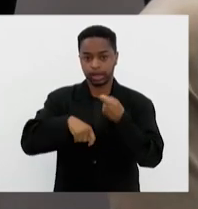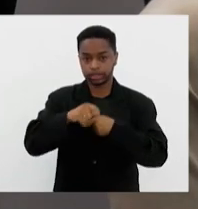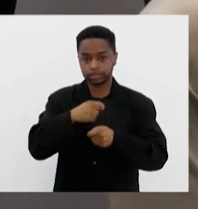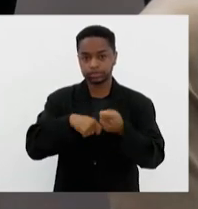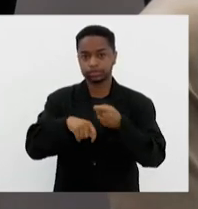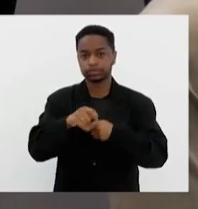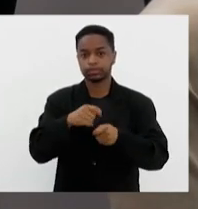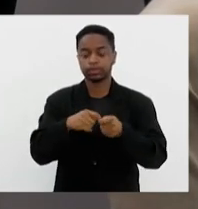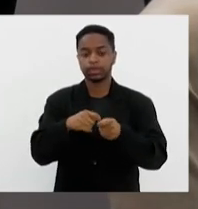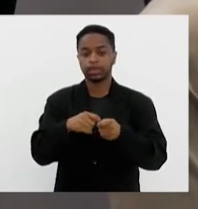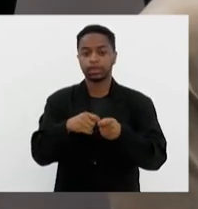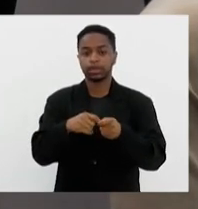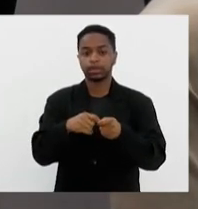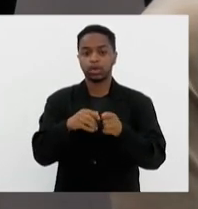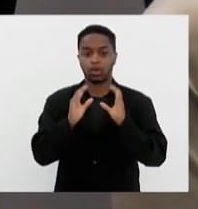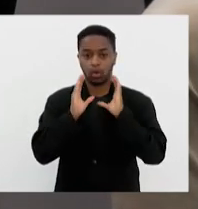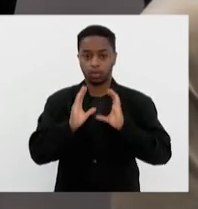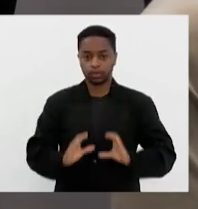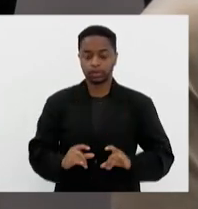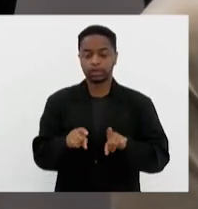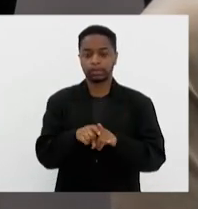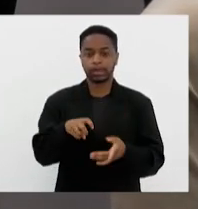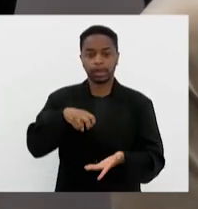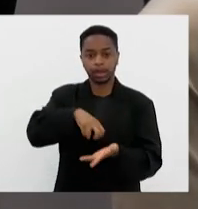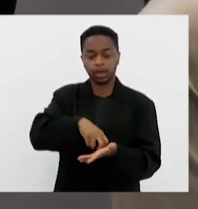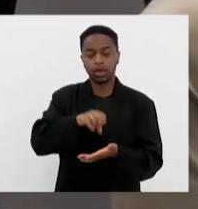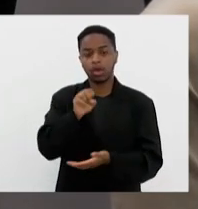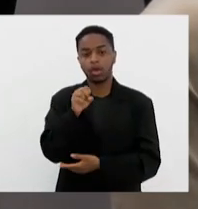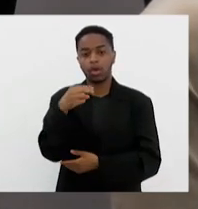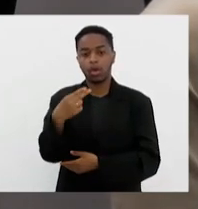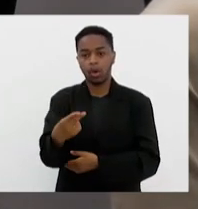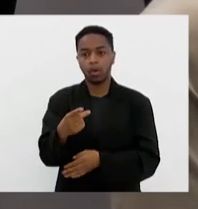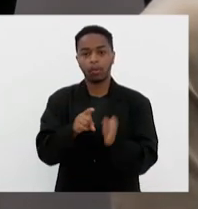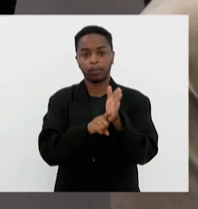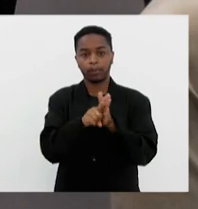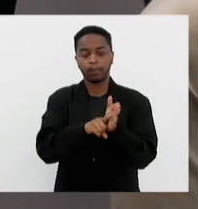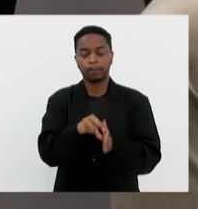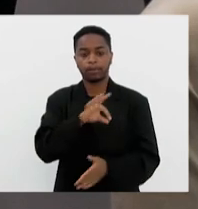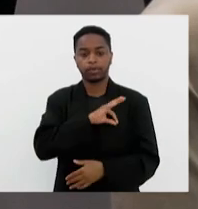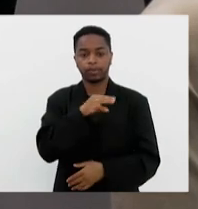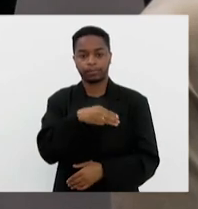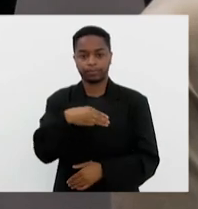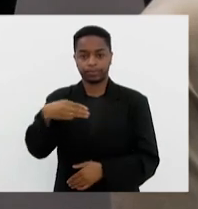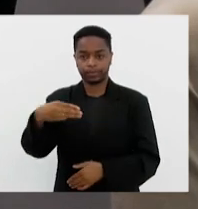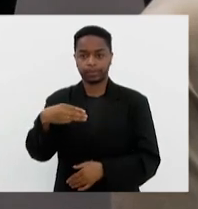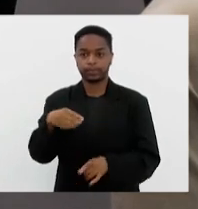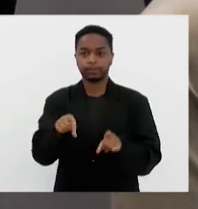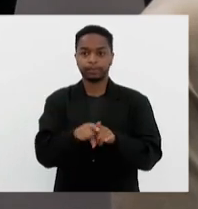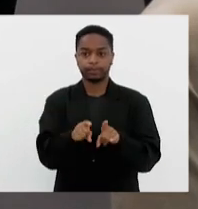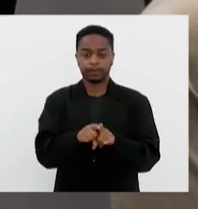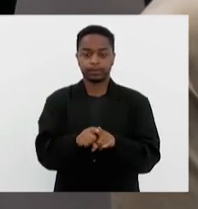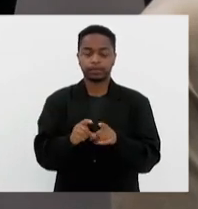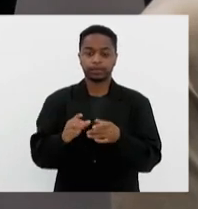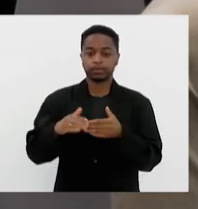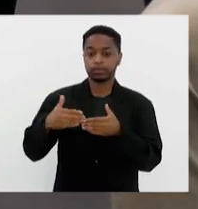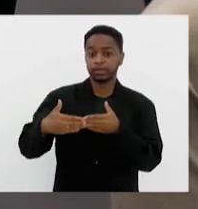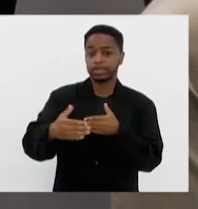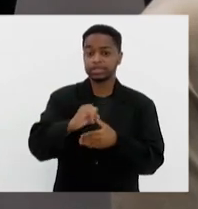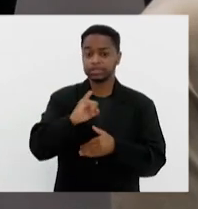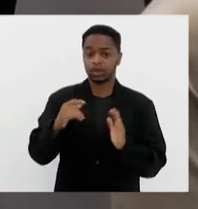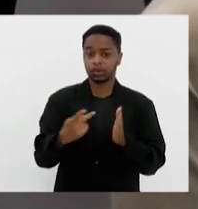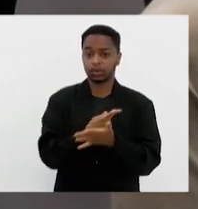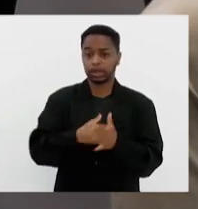administrativos, disciplinares, punitivos ou inquérito policial militar e consequente processo criminal.